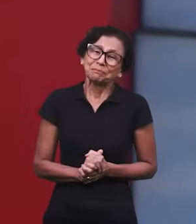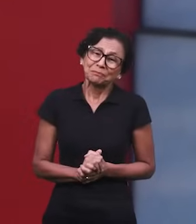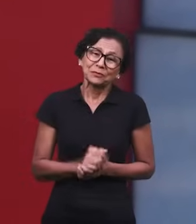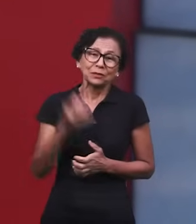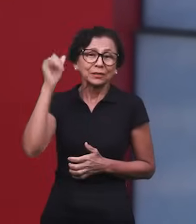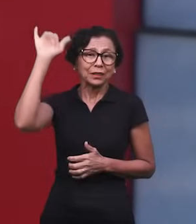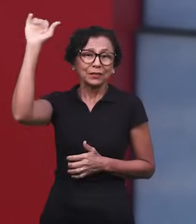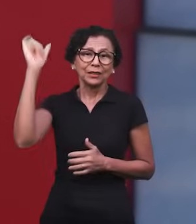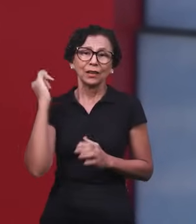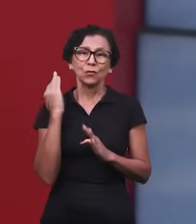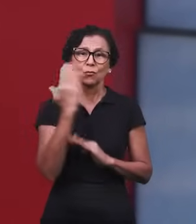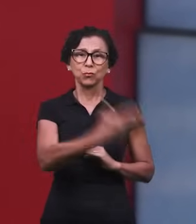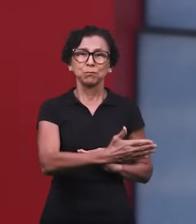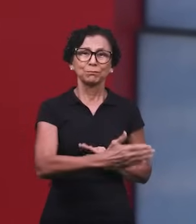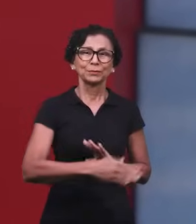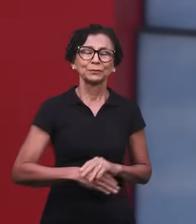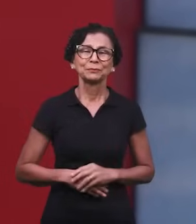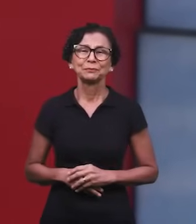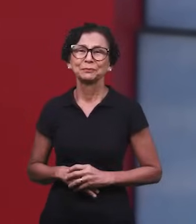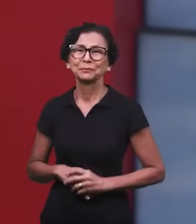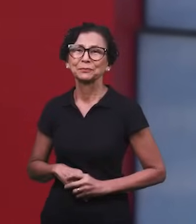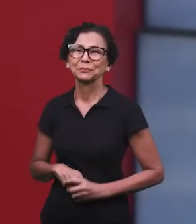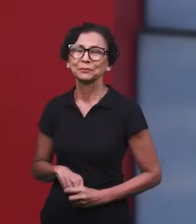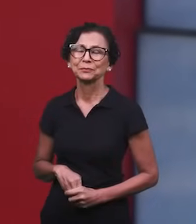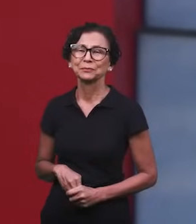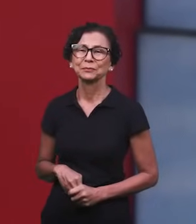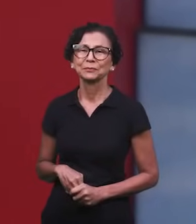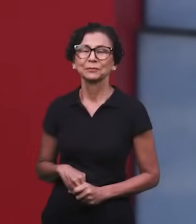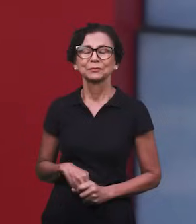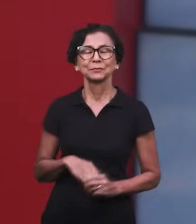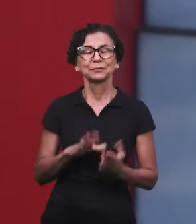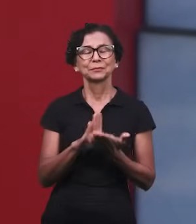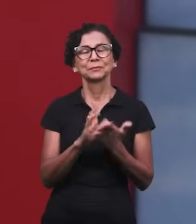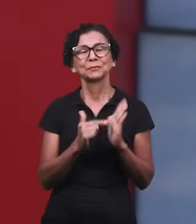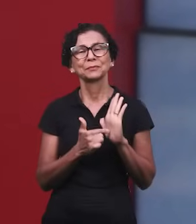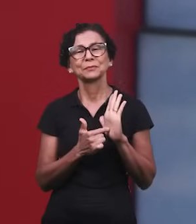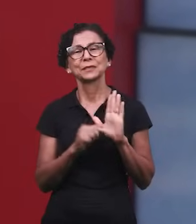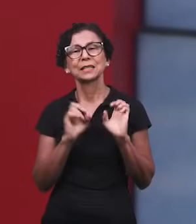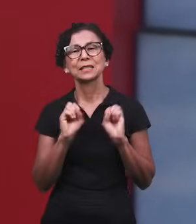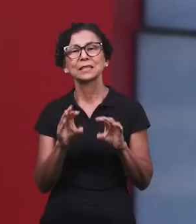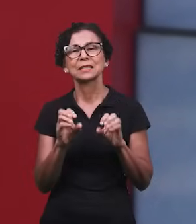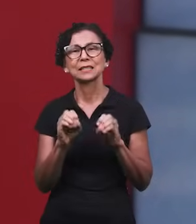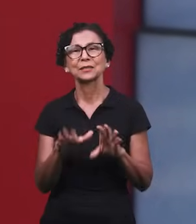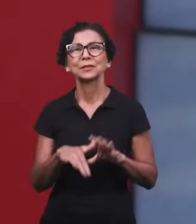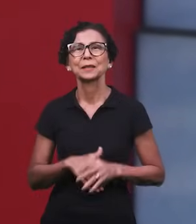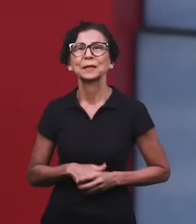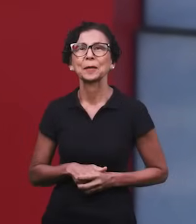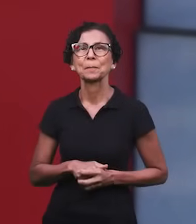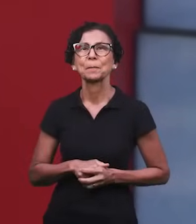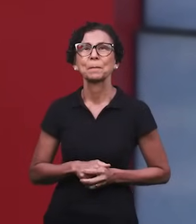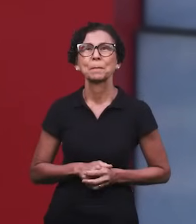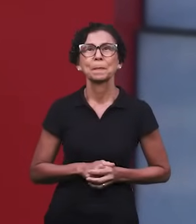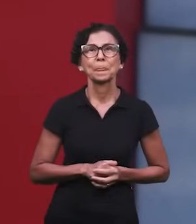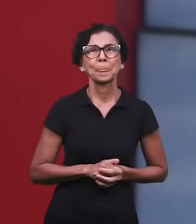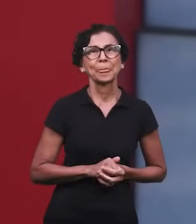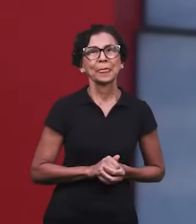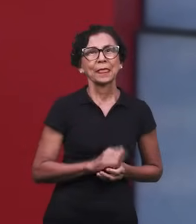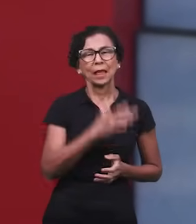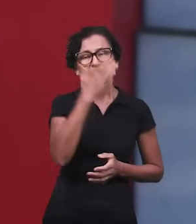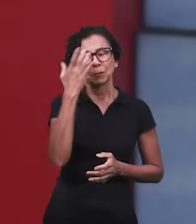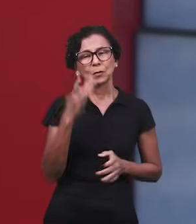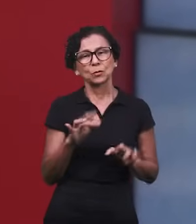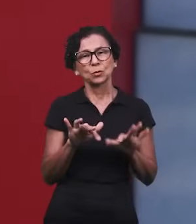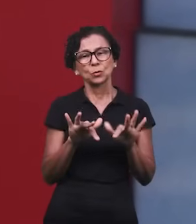mais fácil de você evitar, né? Porque a palavra fala que o O simples, né, ele vê o mal e não se